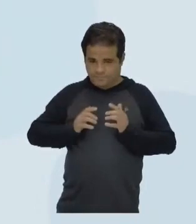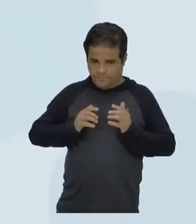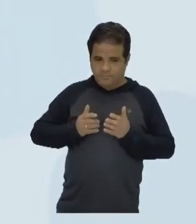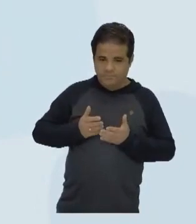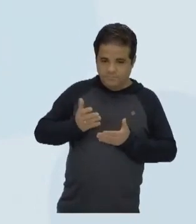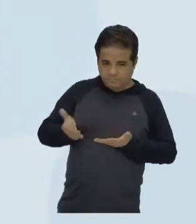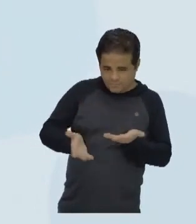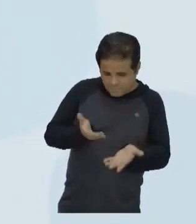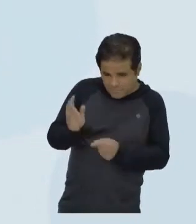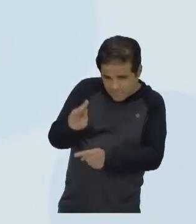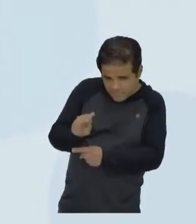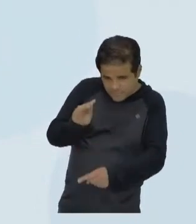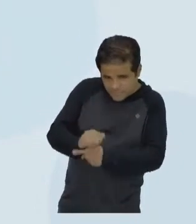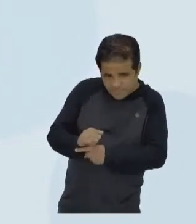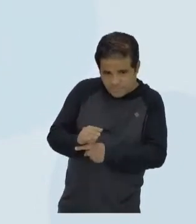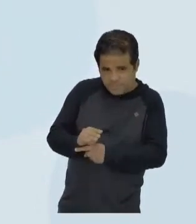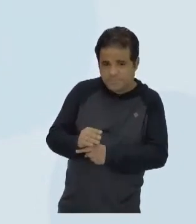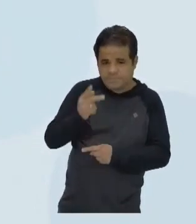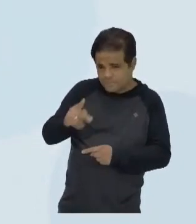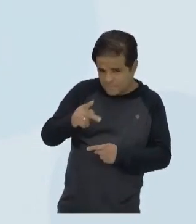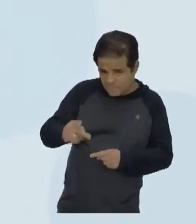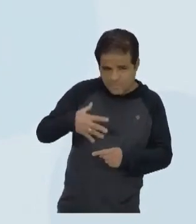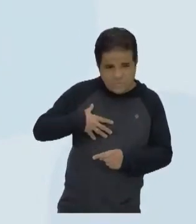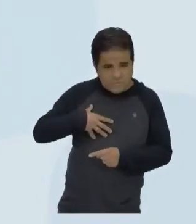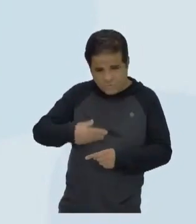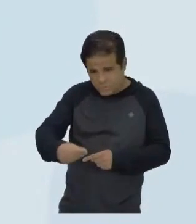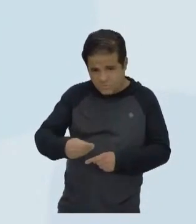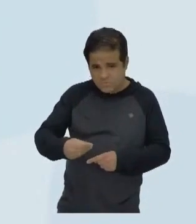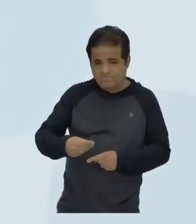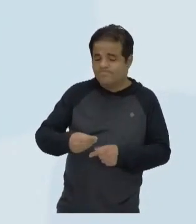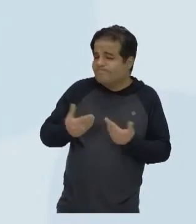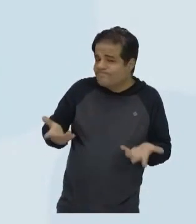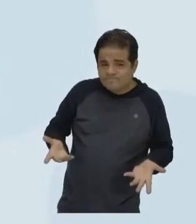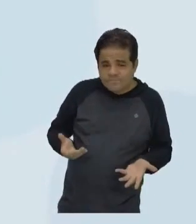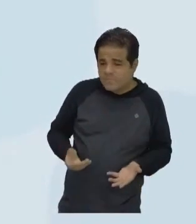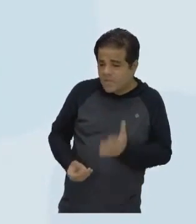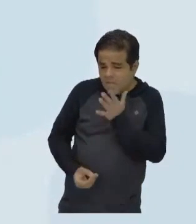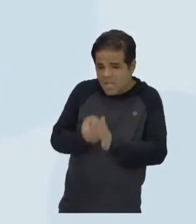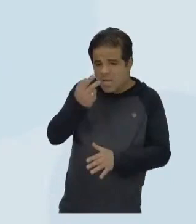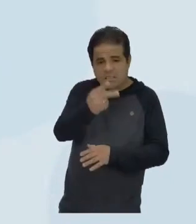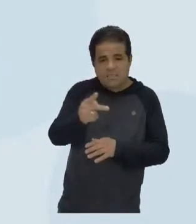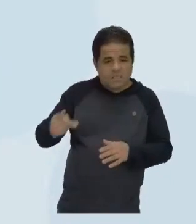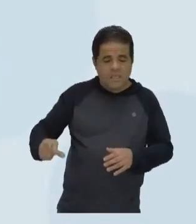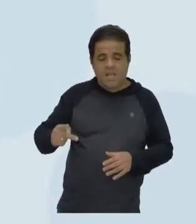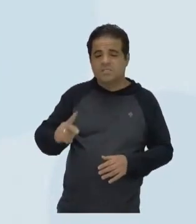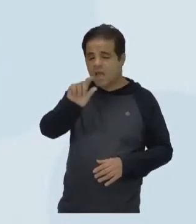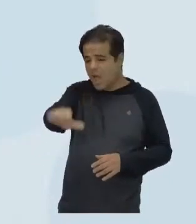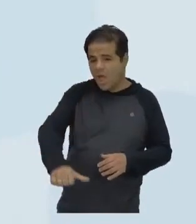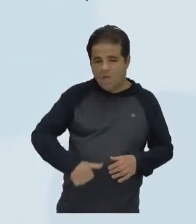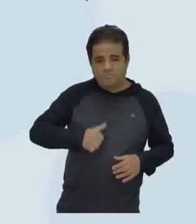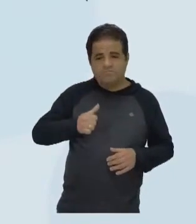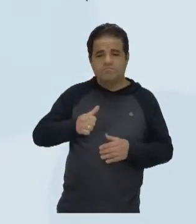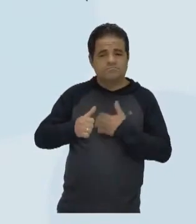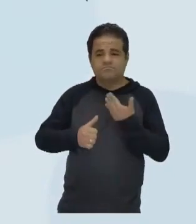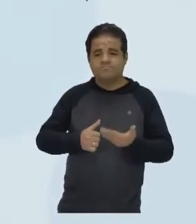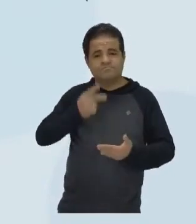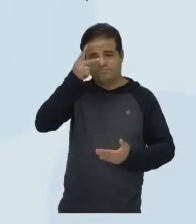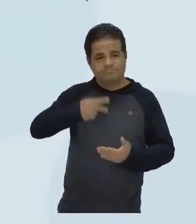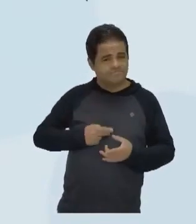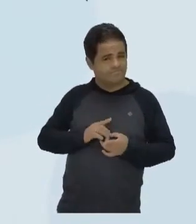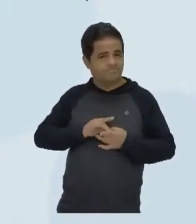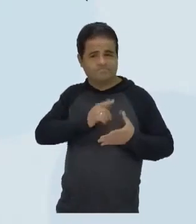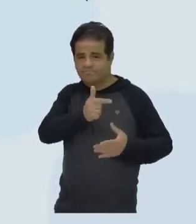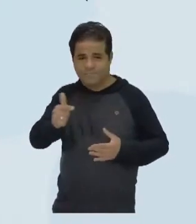estão paparicando a tal ponto os seus filhos que produzem indivíduos com baixa autonomia?